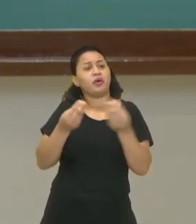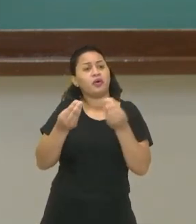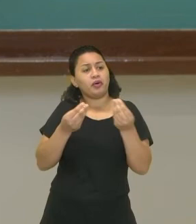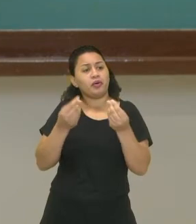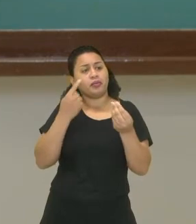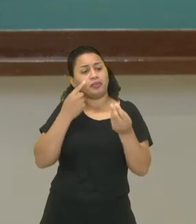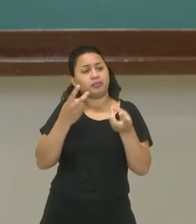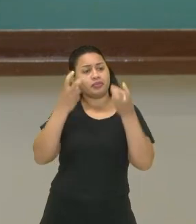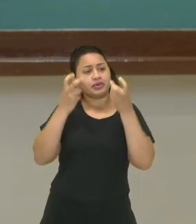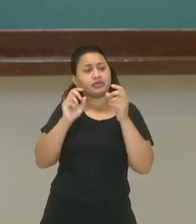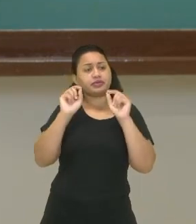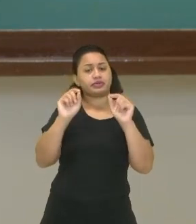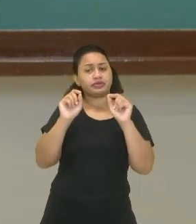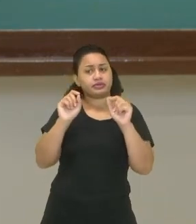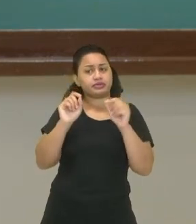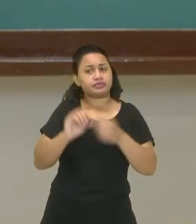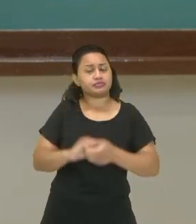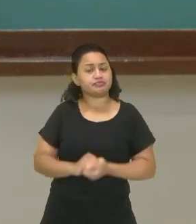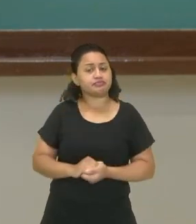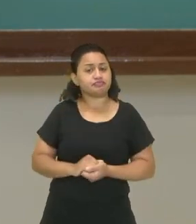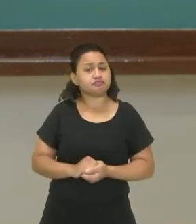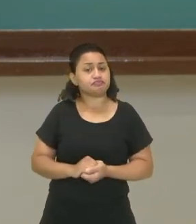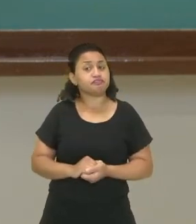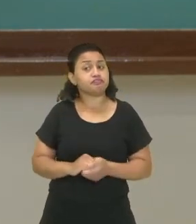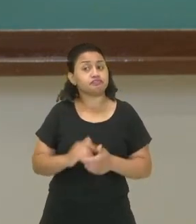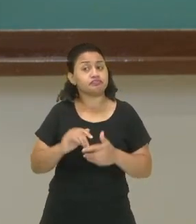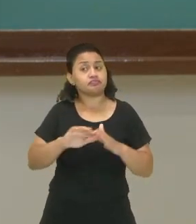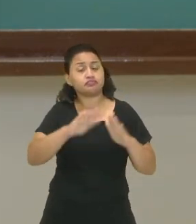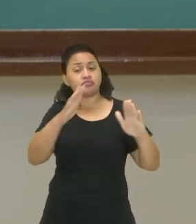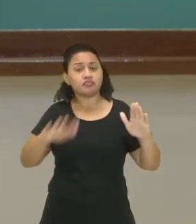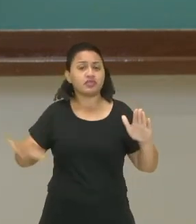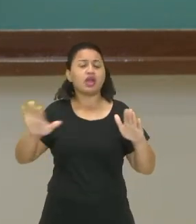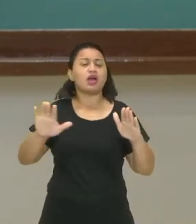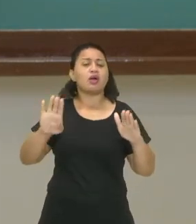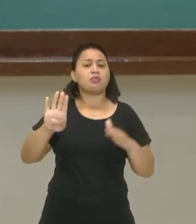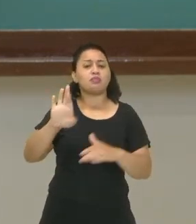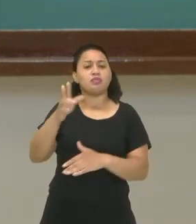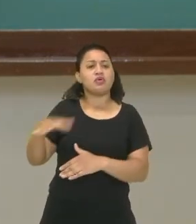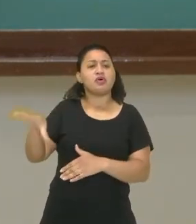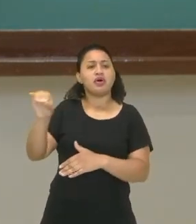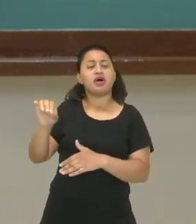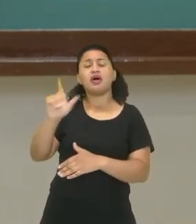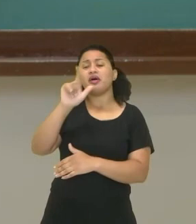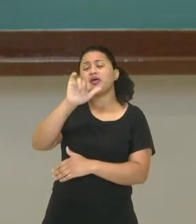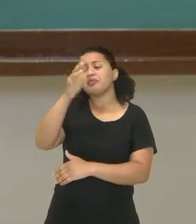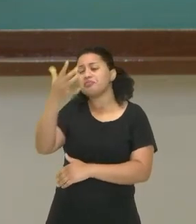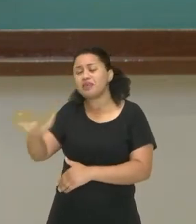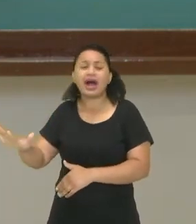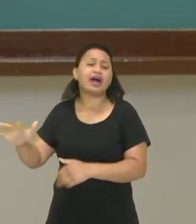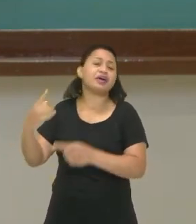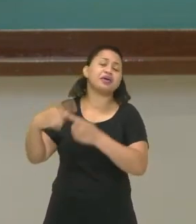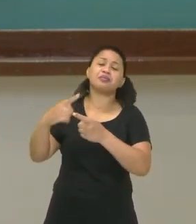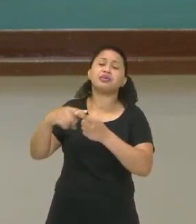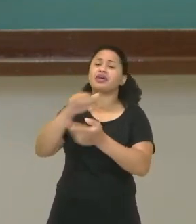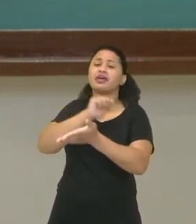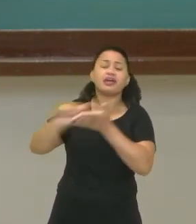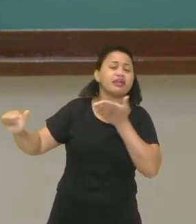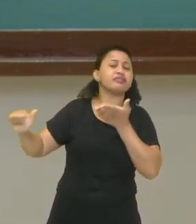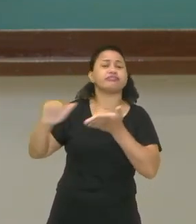Ó, do teu manto este borrão. Ó mar, por que não apagas?